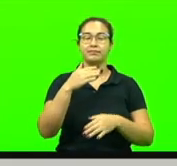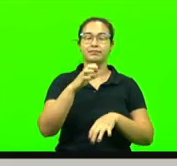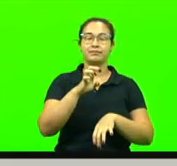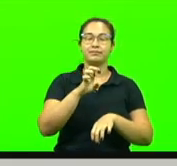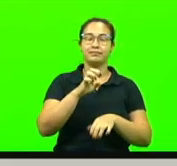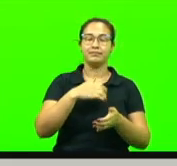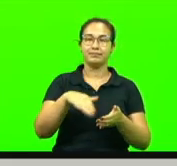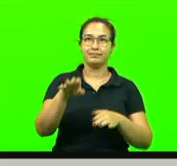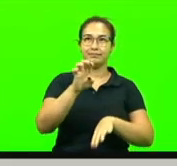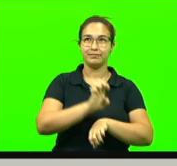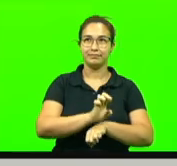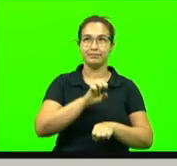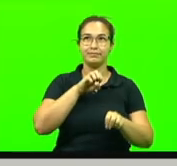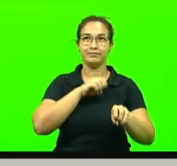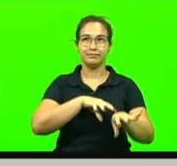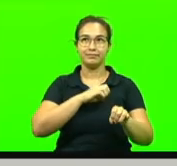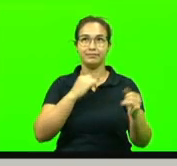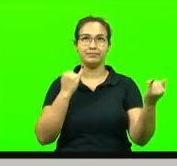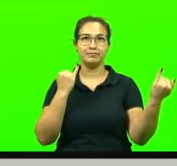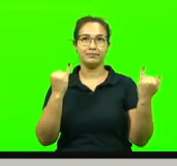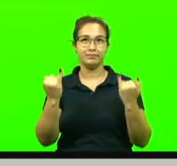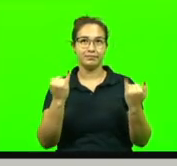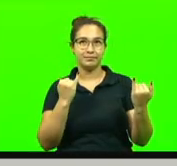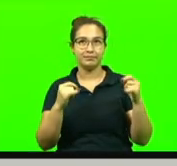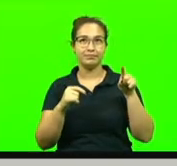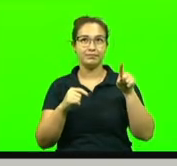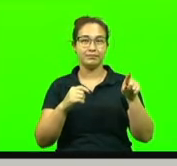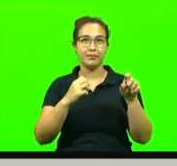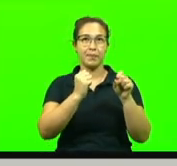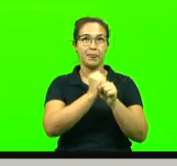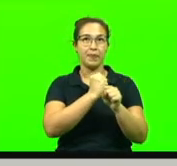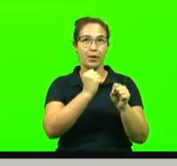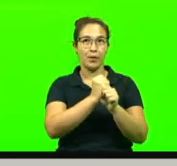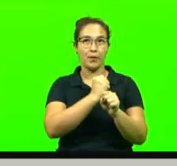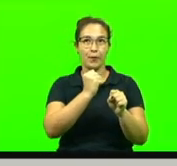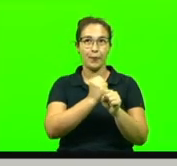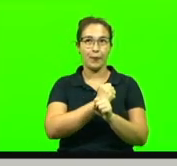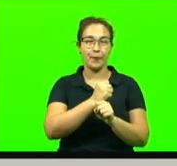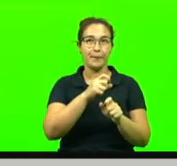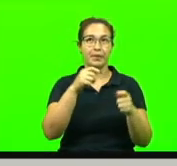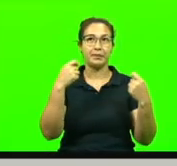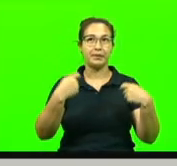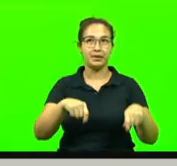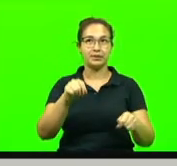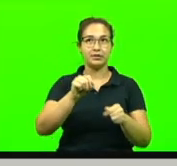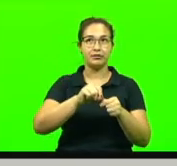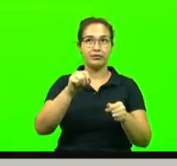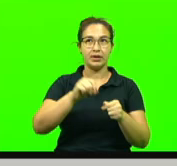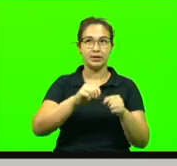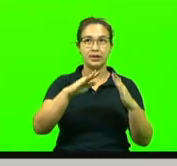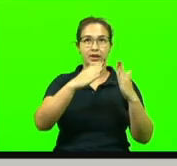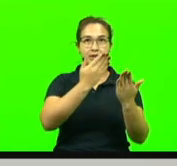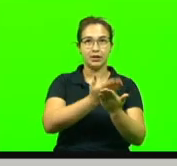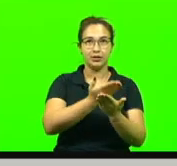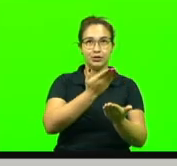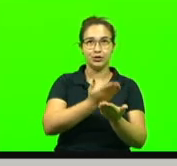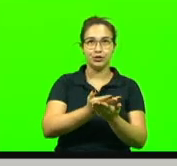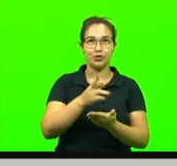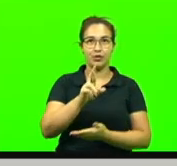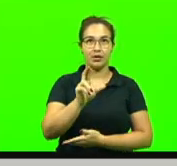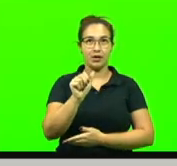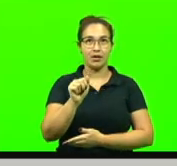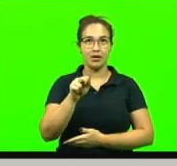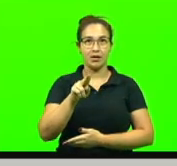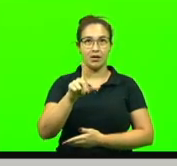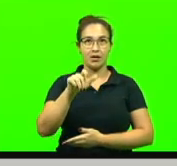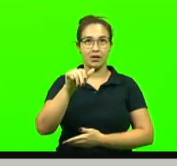da Educação informações acerca do projeto da obra a ser realizado na Escola de Educação Básica